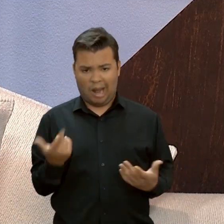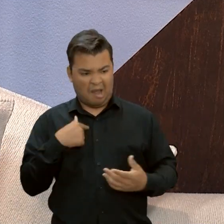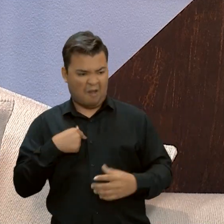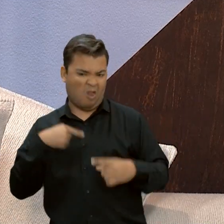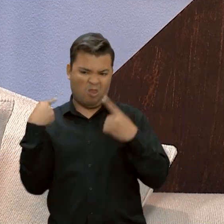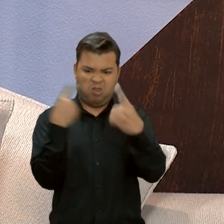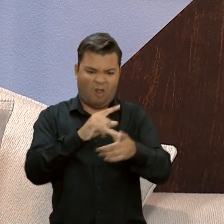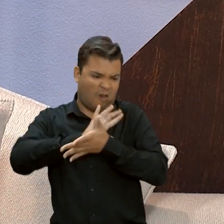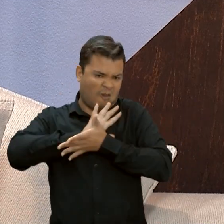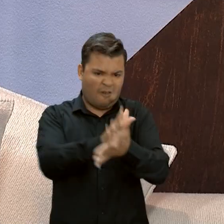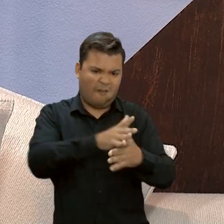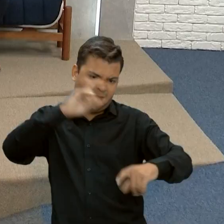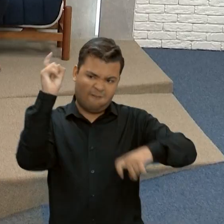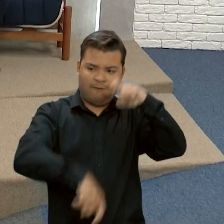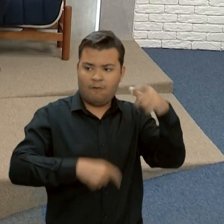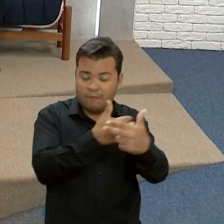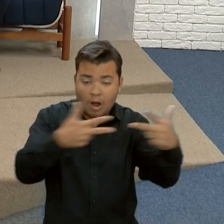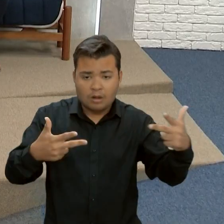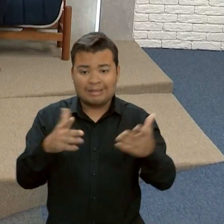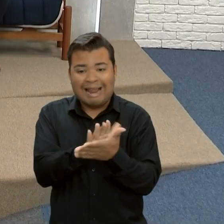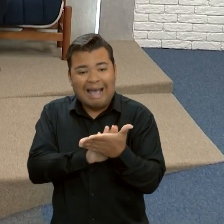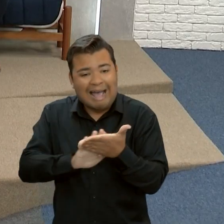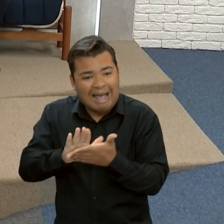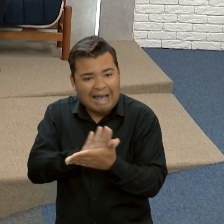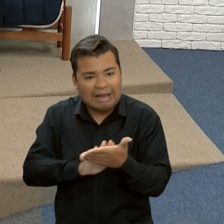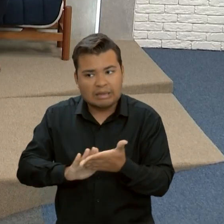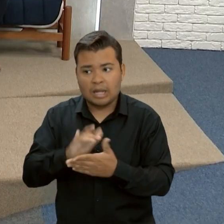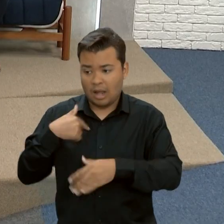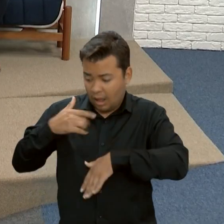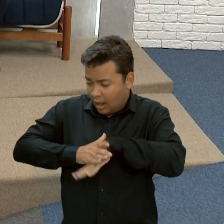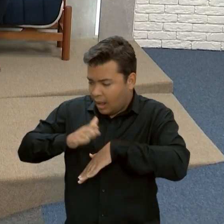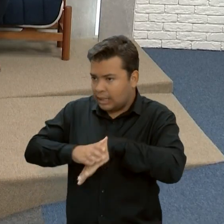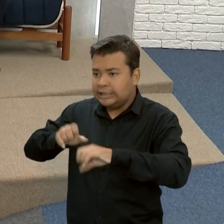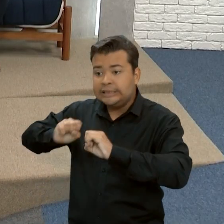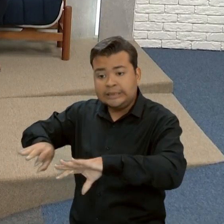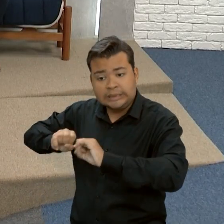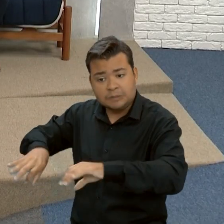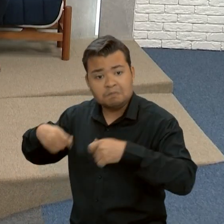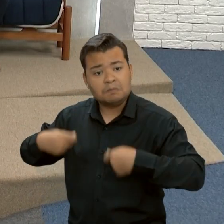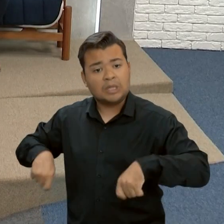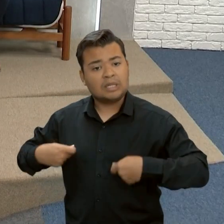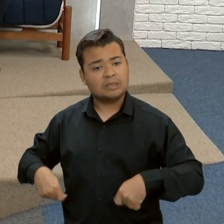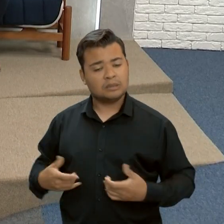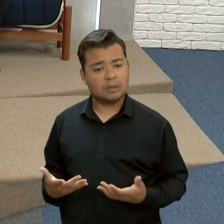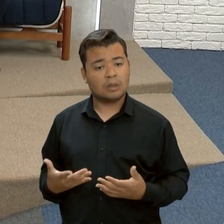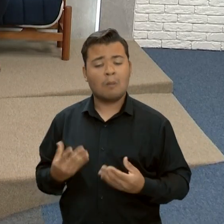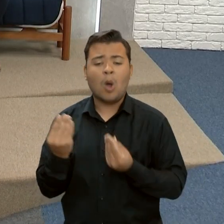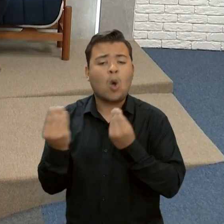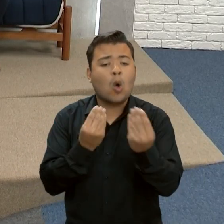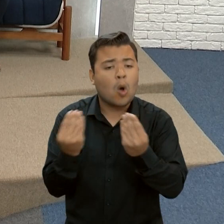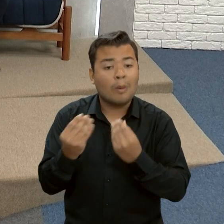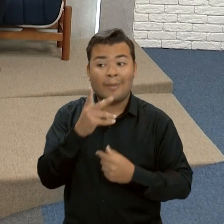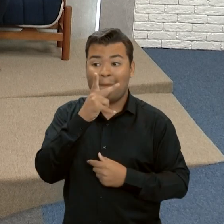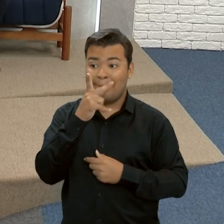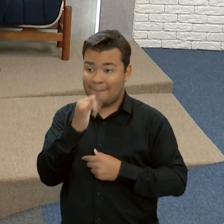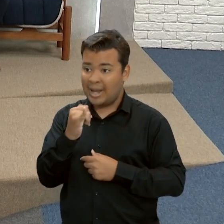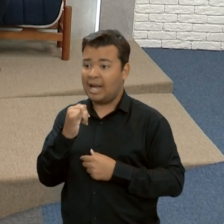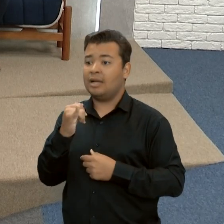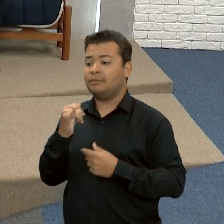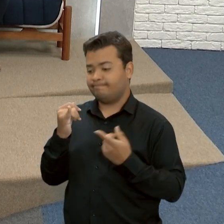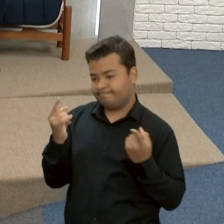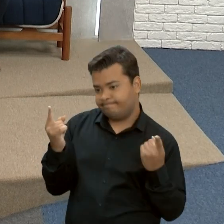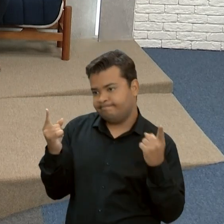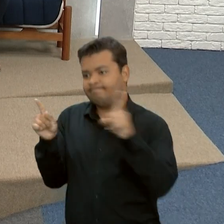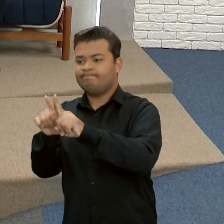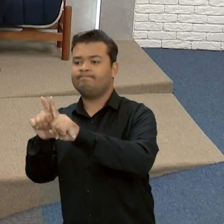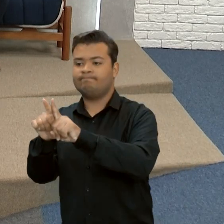nem moral, nem físico. Então, essa questão do estar presente, ela é fundamental para a gente entender que